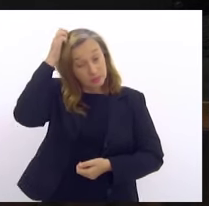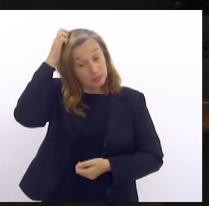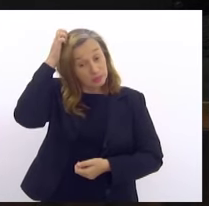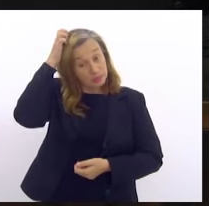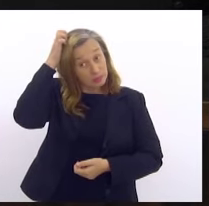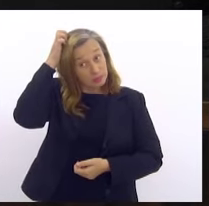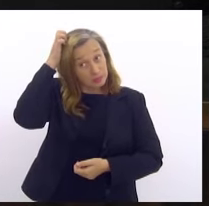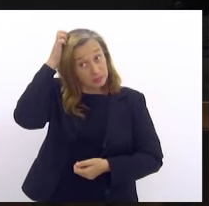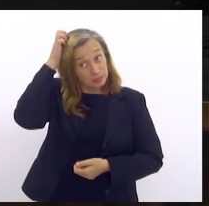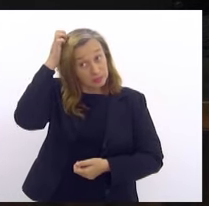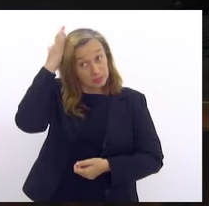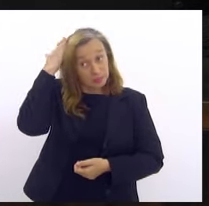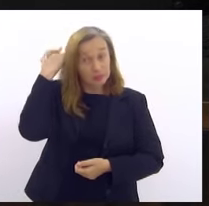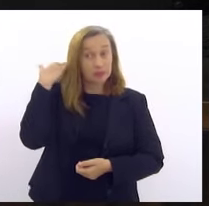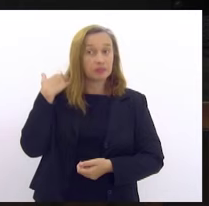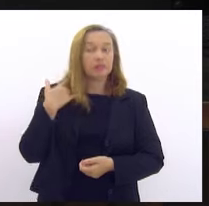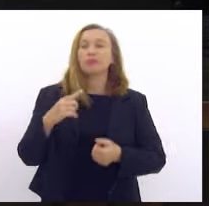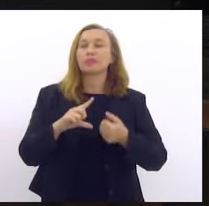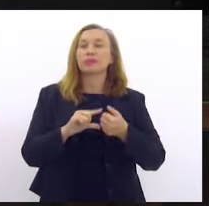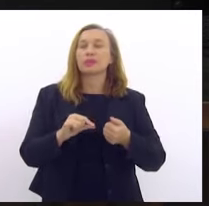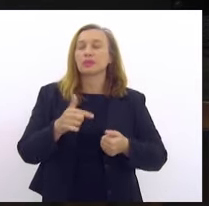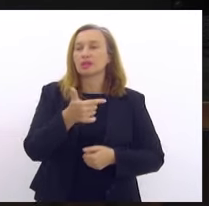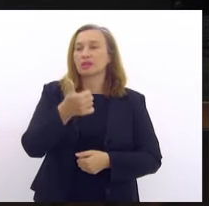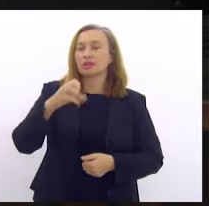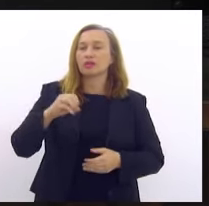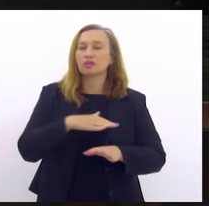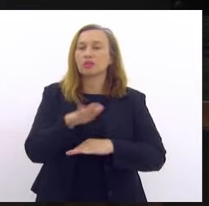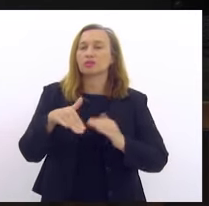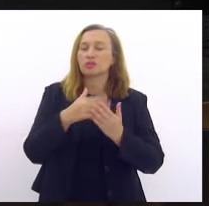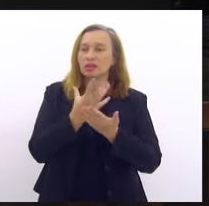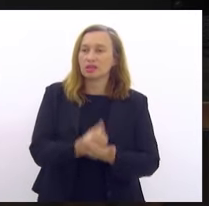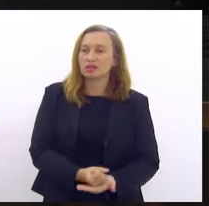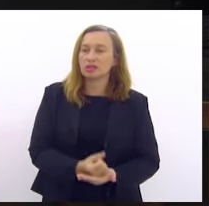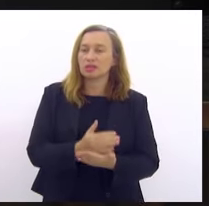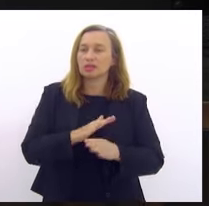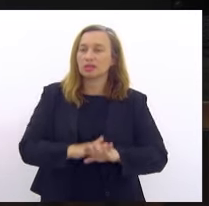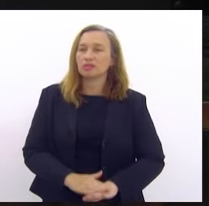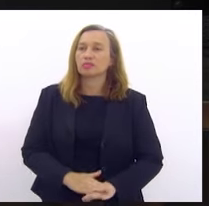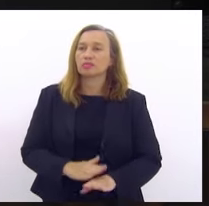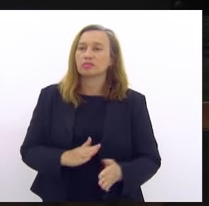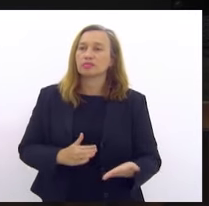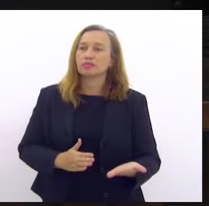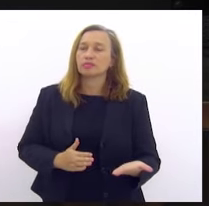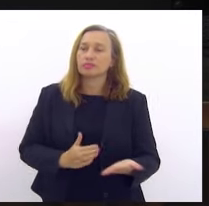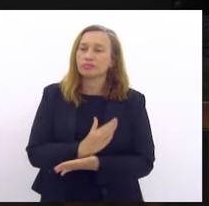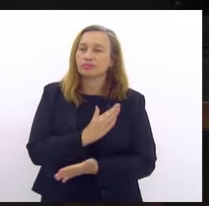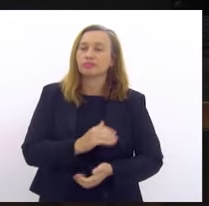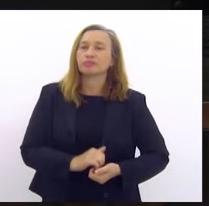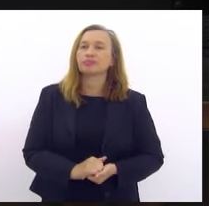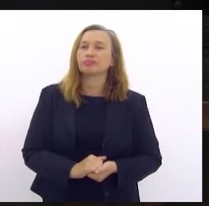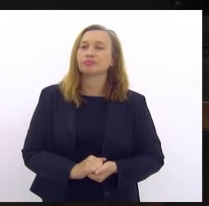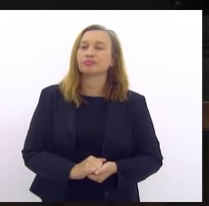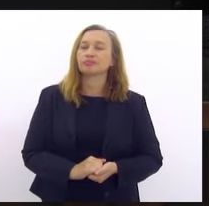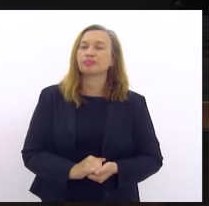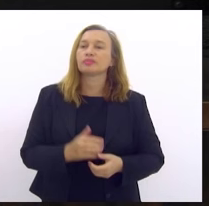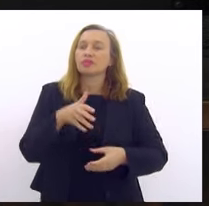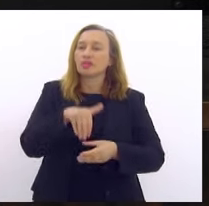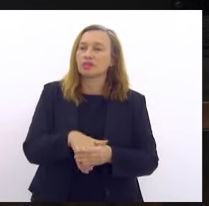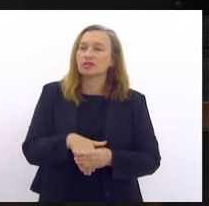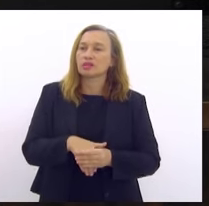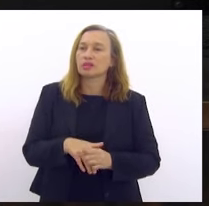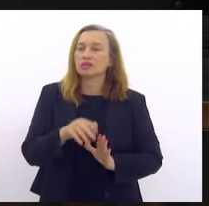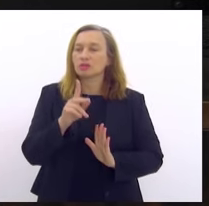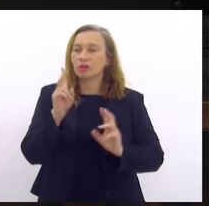Veto aposto ao artigo 10º. Senhores que aprovam, permaneçam como estão. Aprovado. Em votação, a